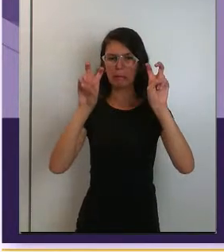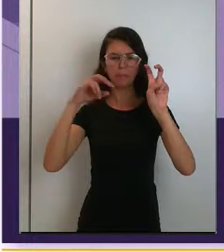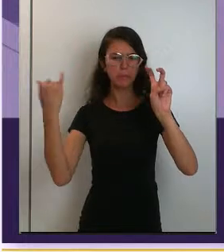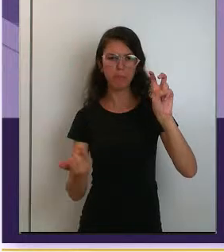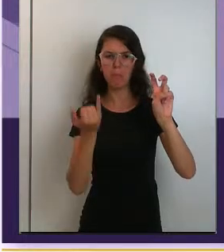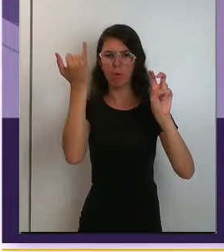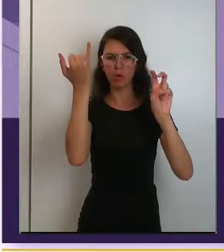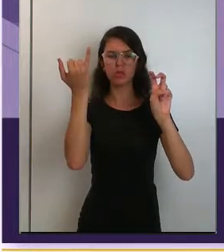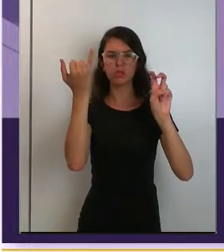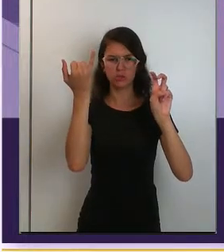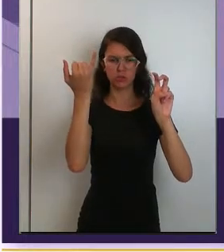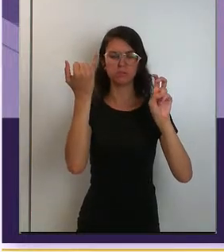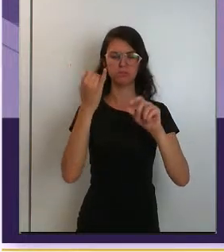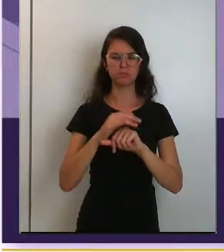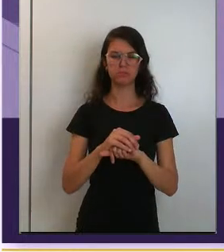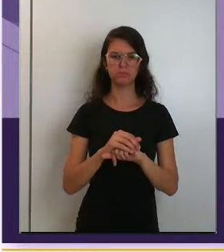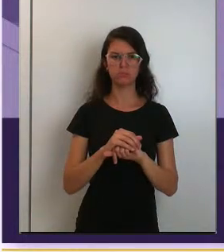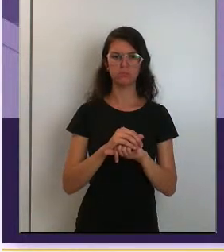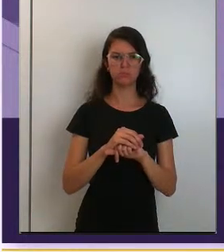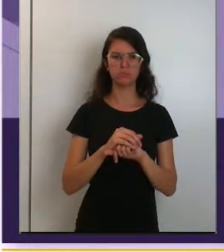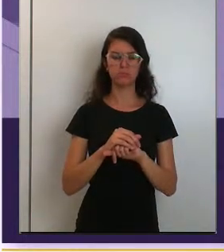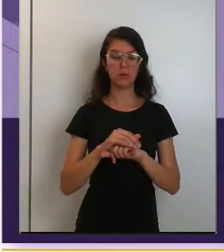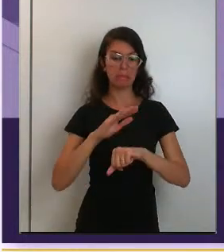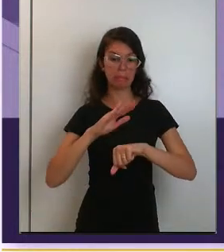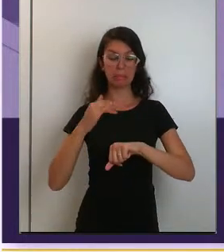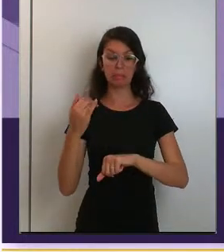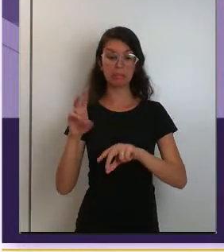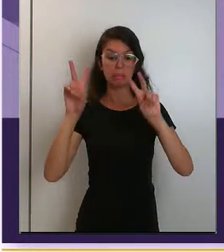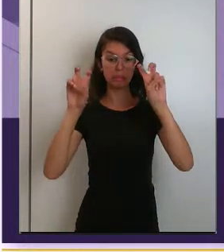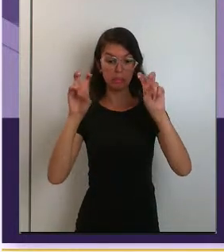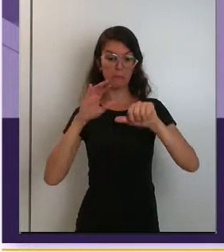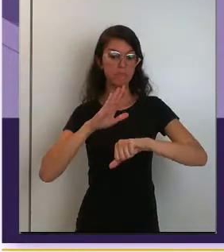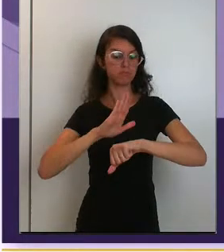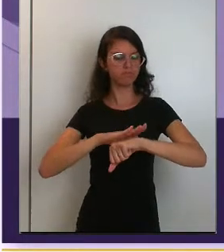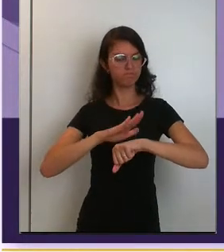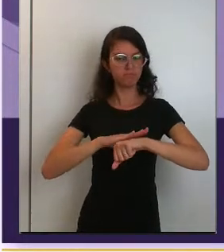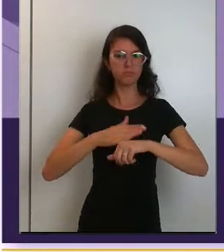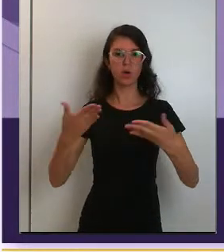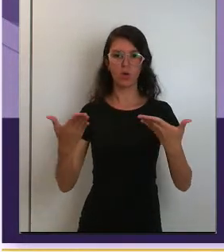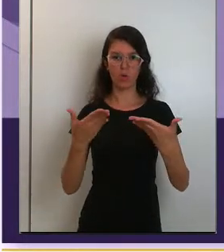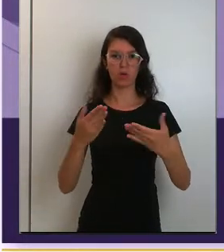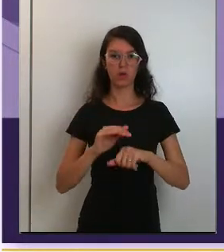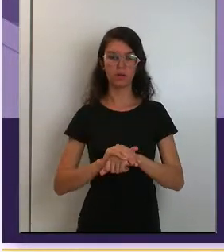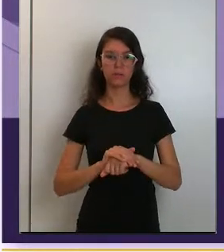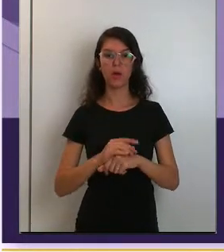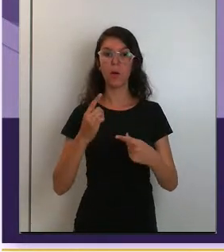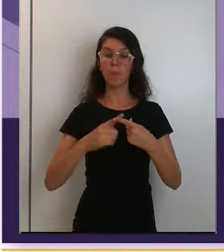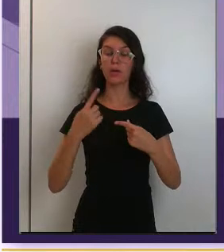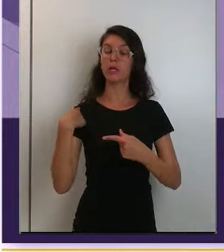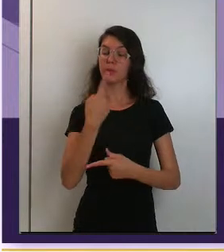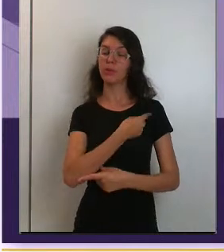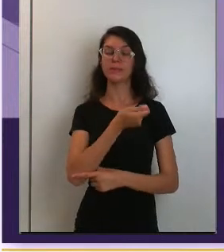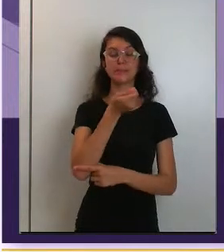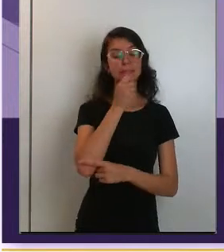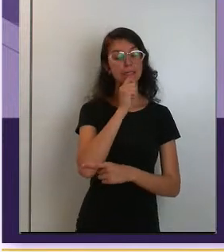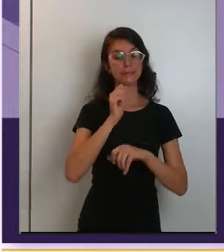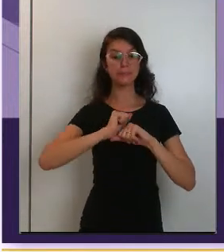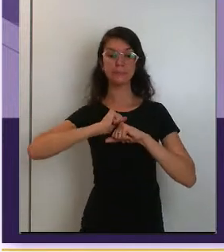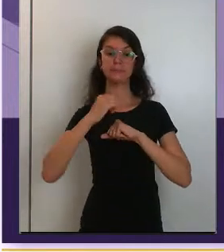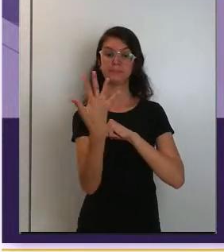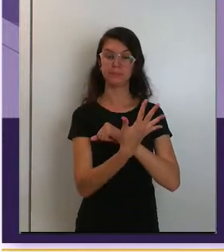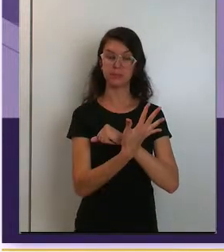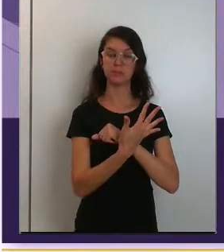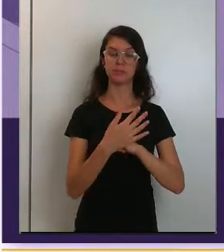muito impactado e muito contemporâneo aos tempos pandêmicos que ainda estamos vivendo. Né?